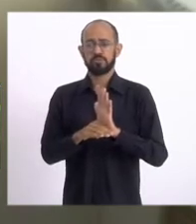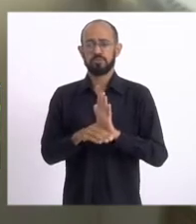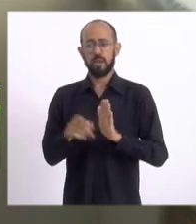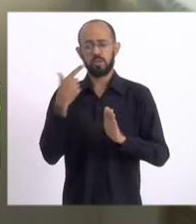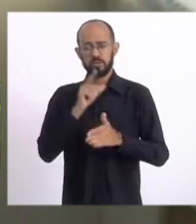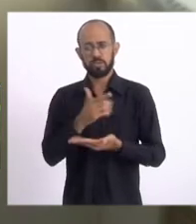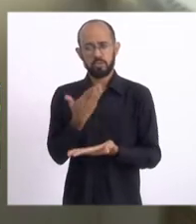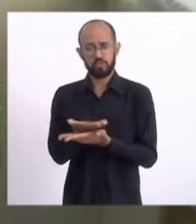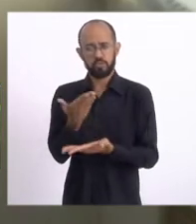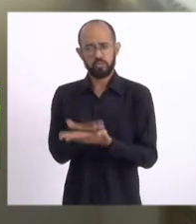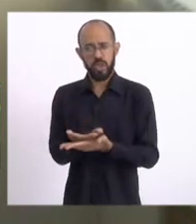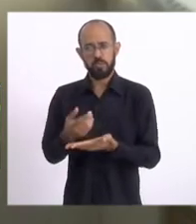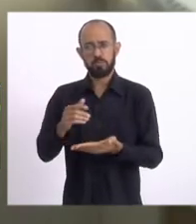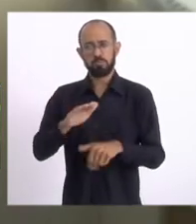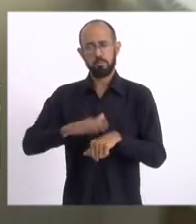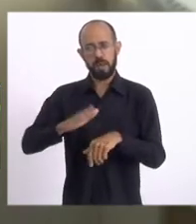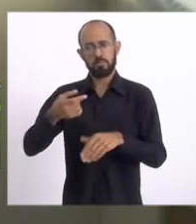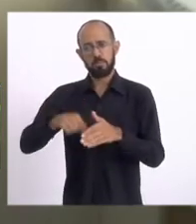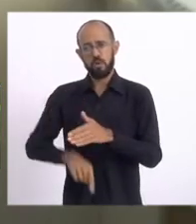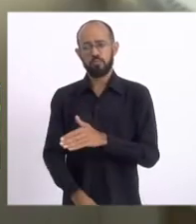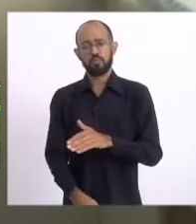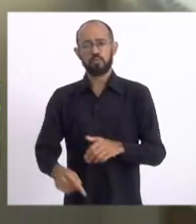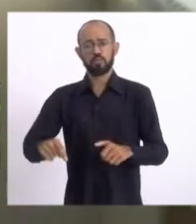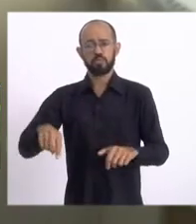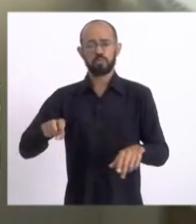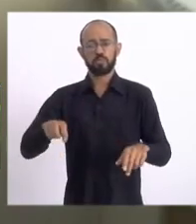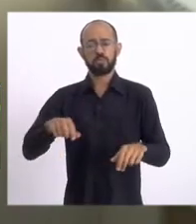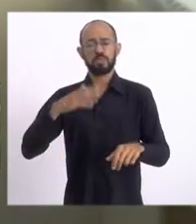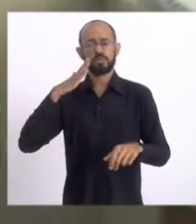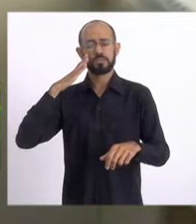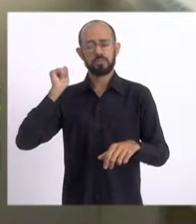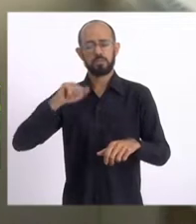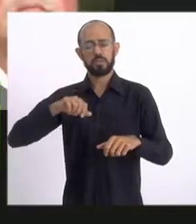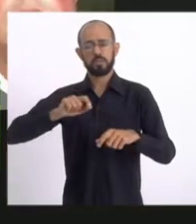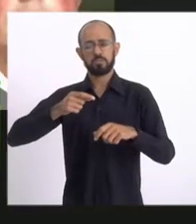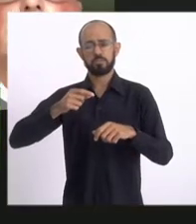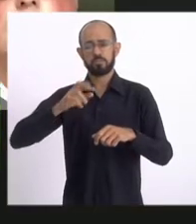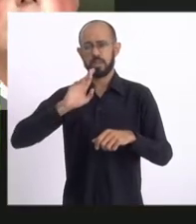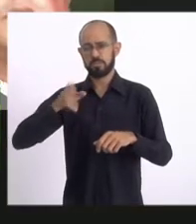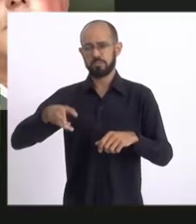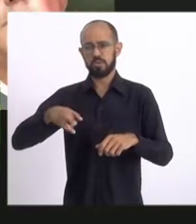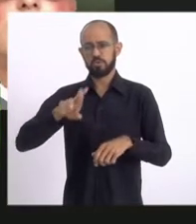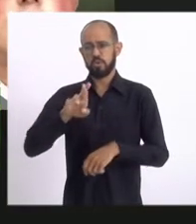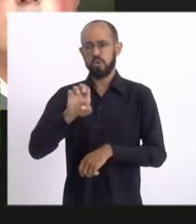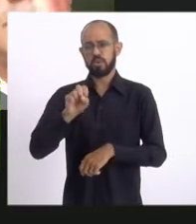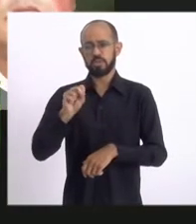aprofundar essa questão do parecer do deputado Rosenberg Reis. Muito bem.